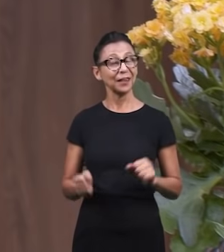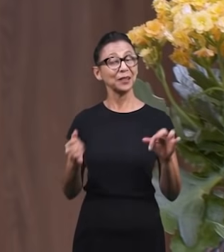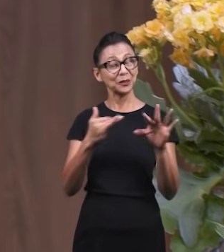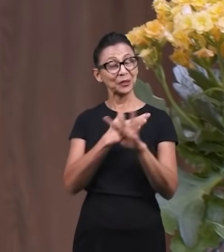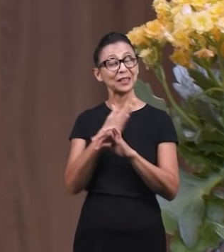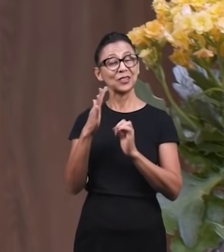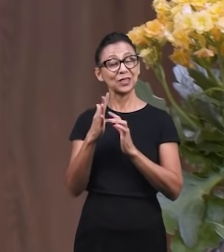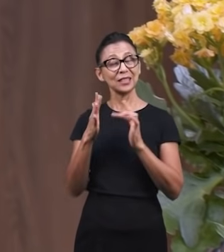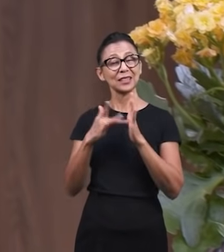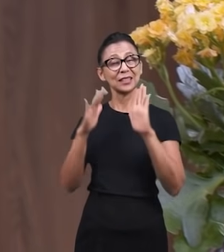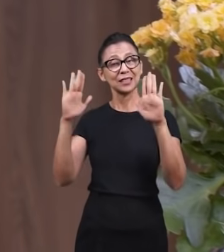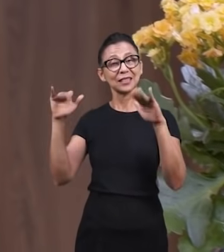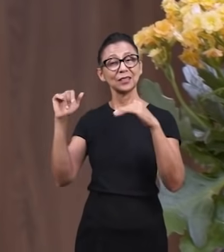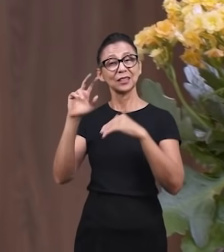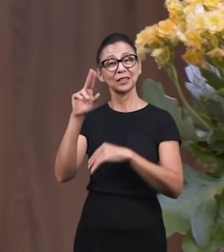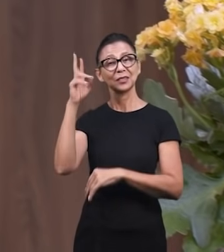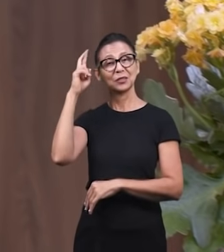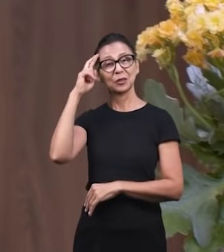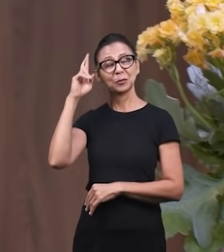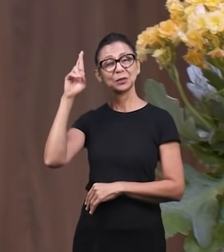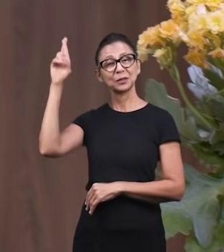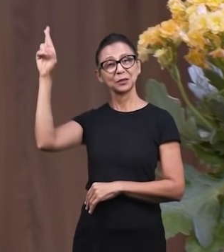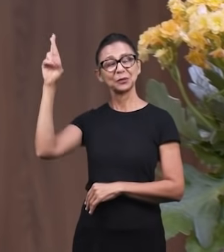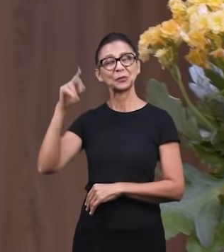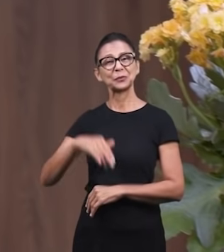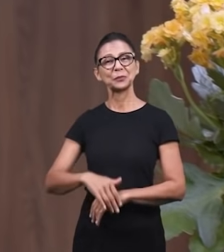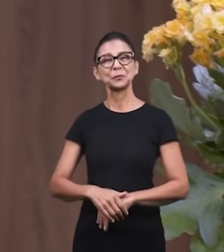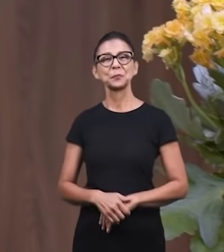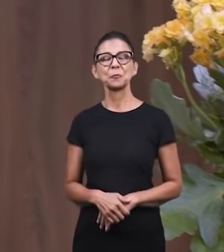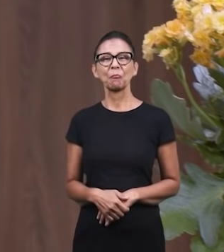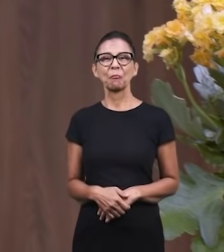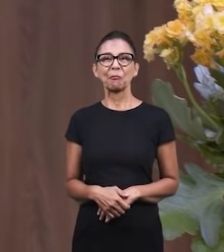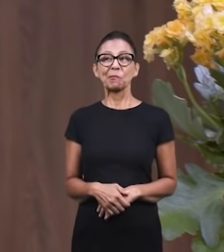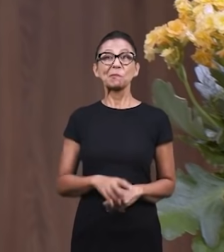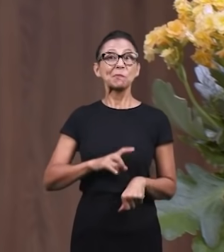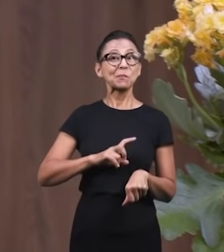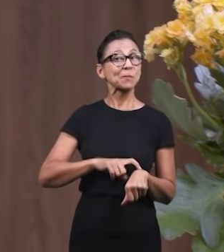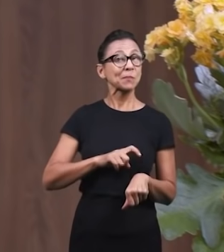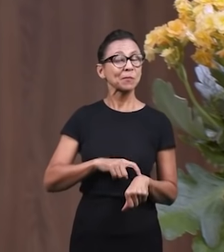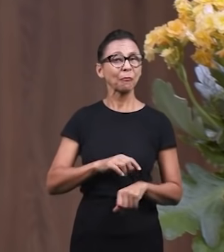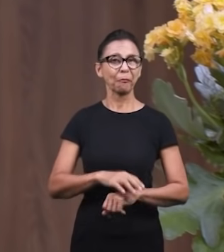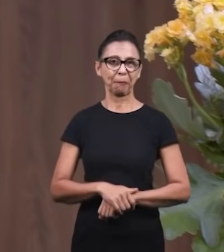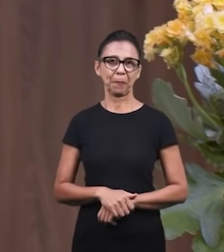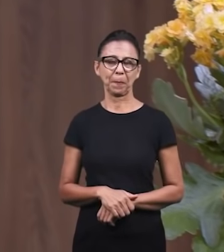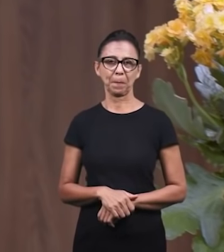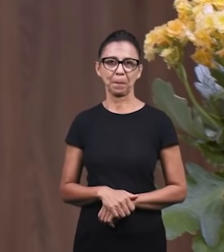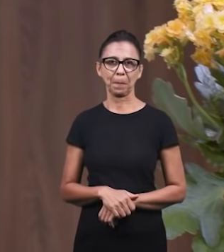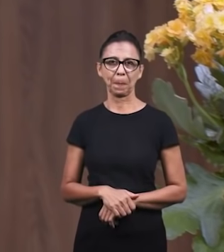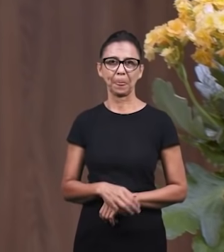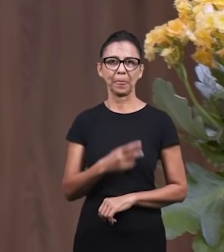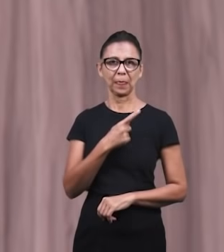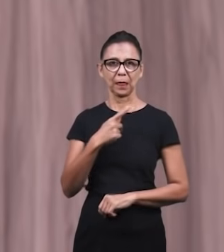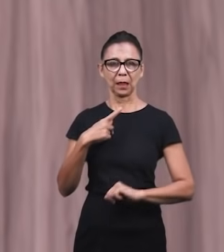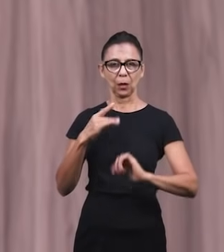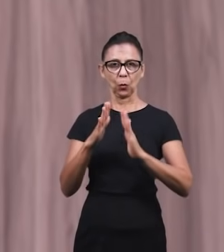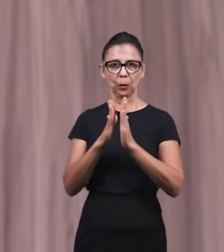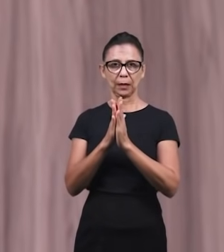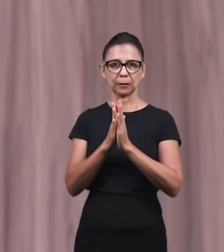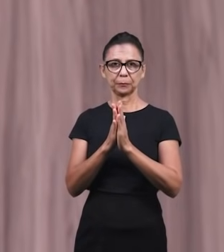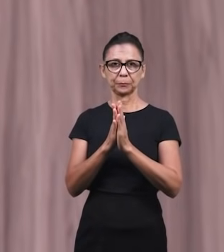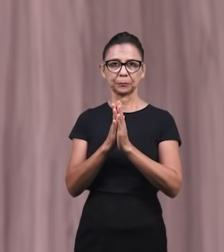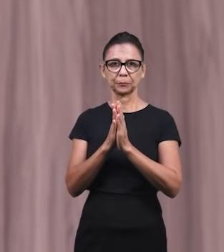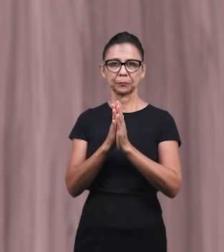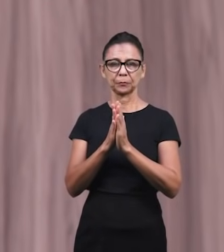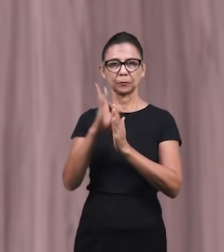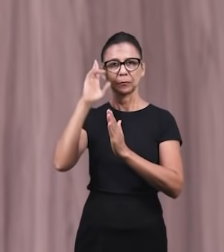Glória a Jesus, louvado e exaltado é o nome santo e poderoso do Senhor. Nesse instante nós teremos uma oração. Senhor Deus,